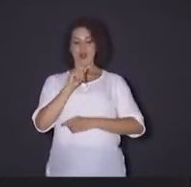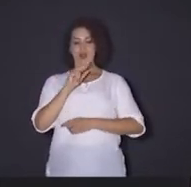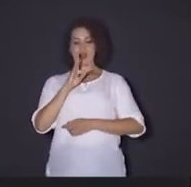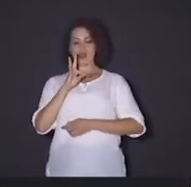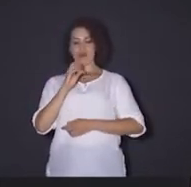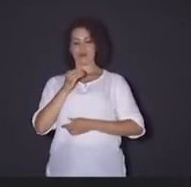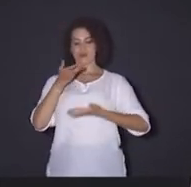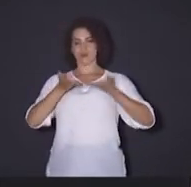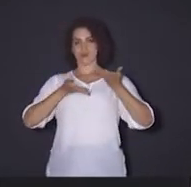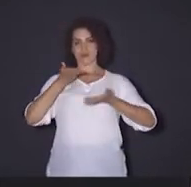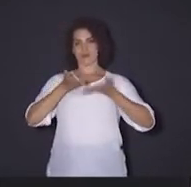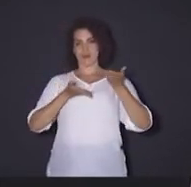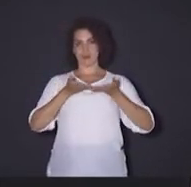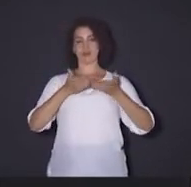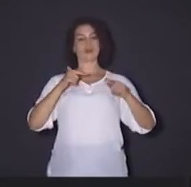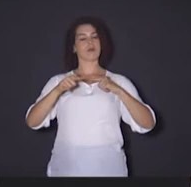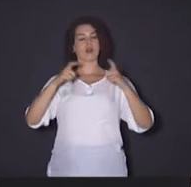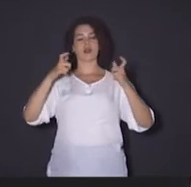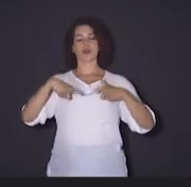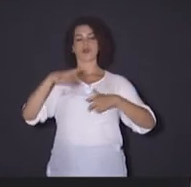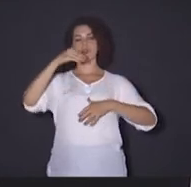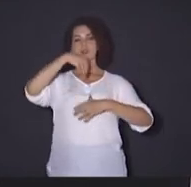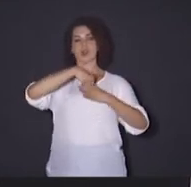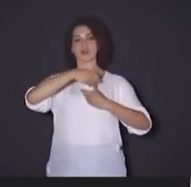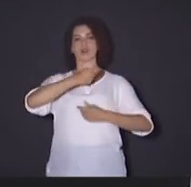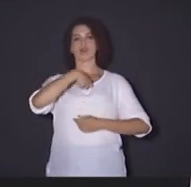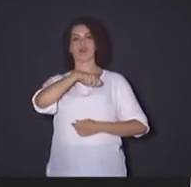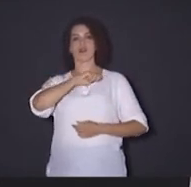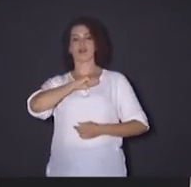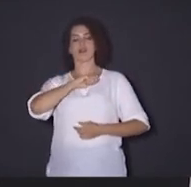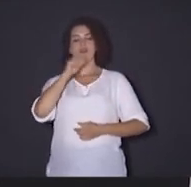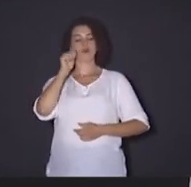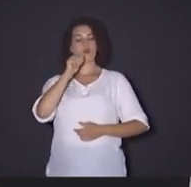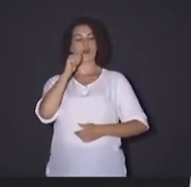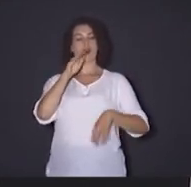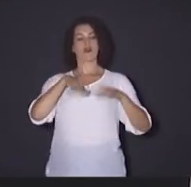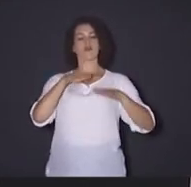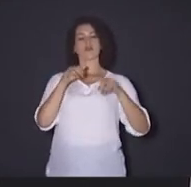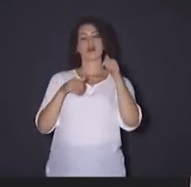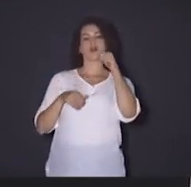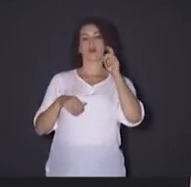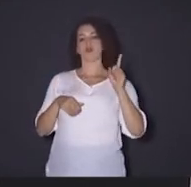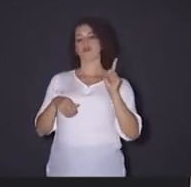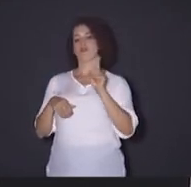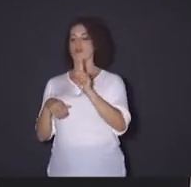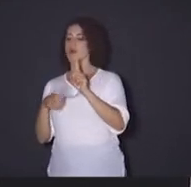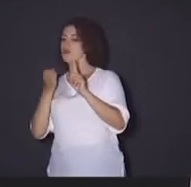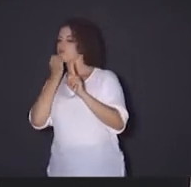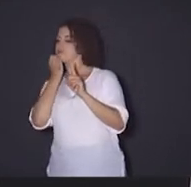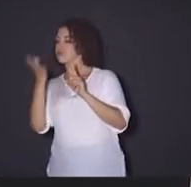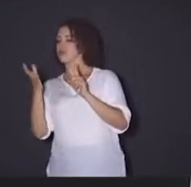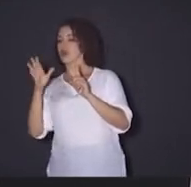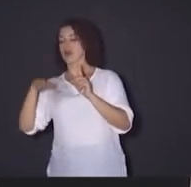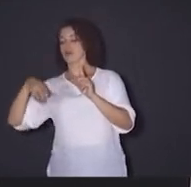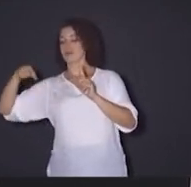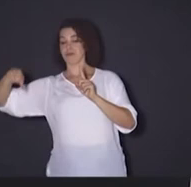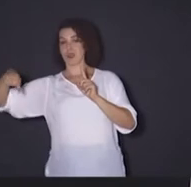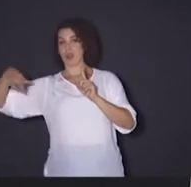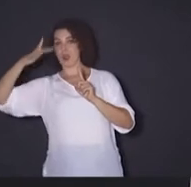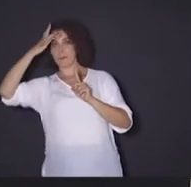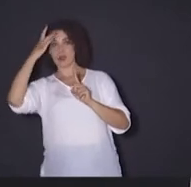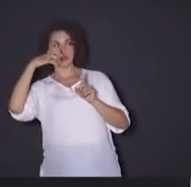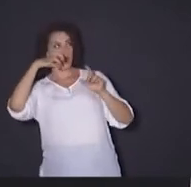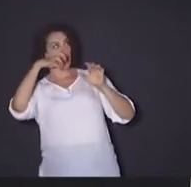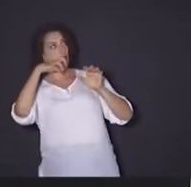gente atua dentro da delegacia de mulheres porque quando a mulher ela vai dar uma queixa muitas vezes o escrivão é homem ali está a